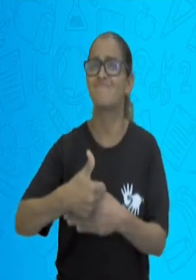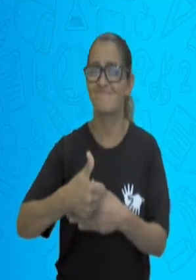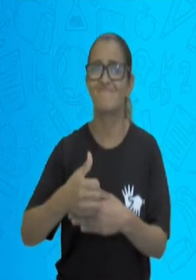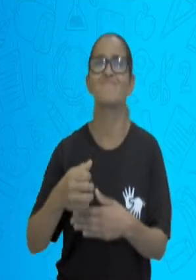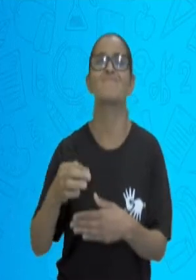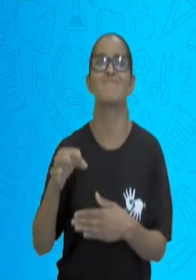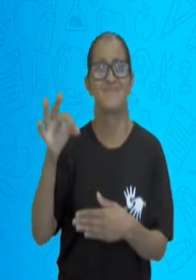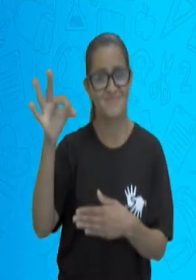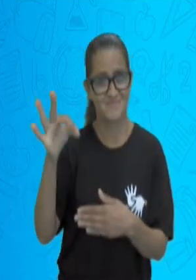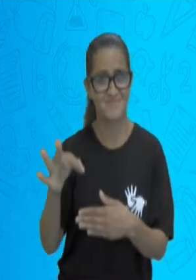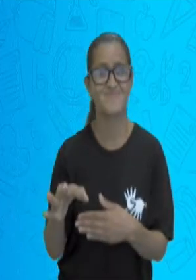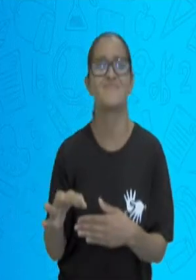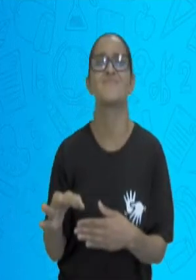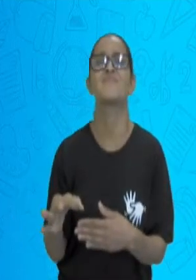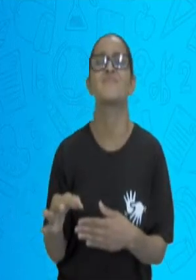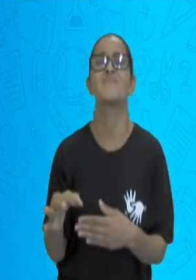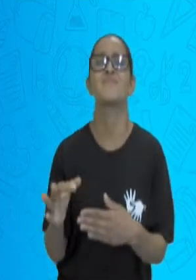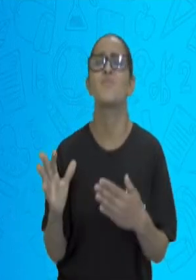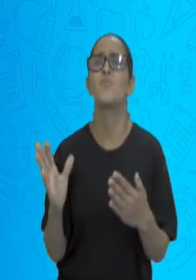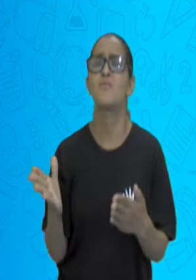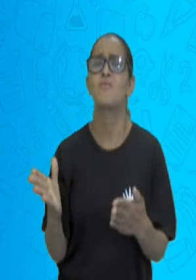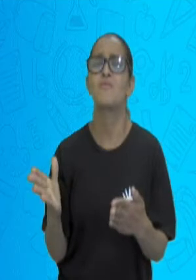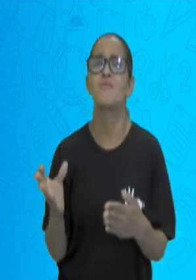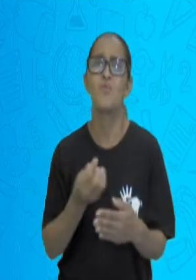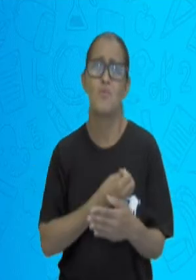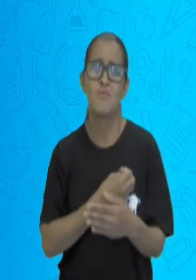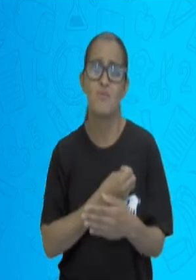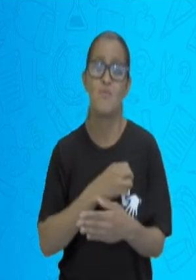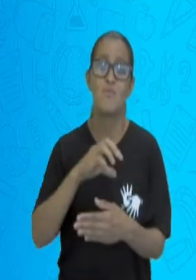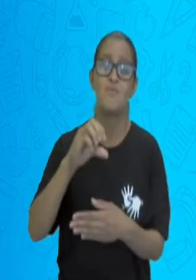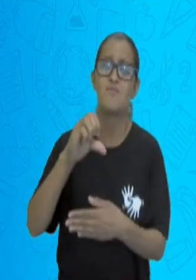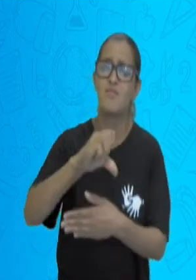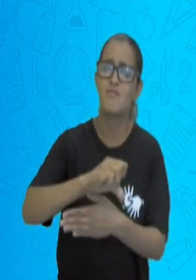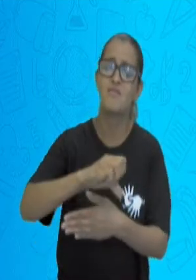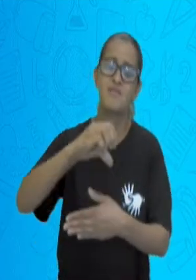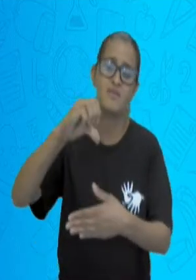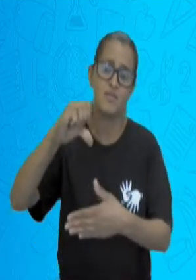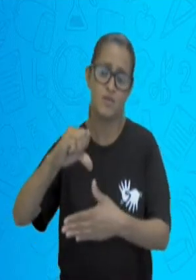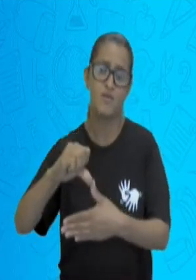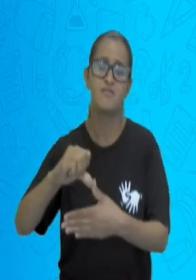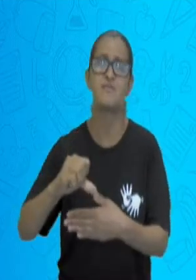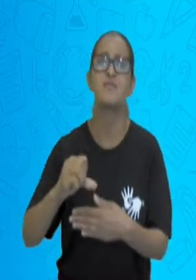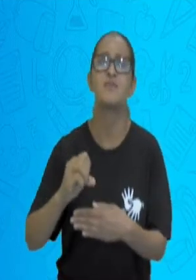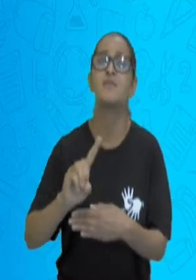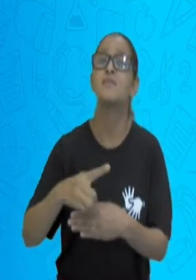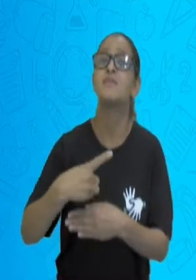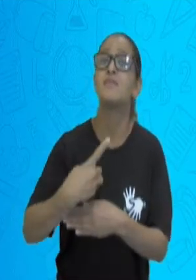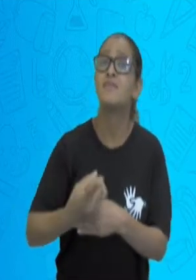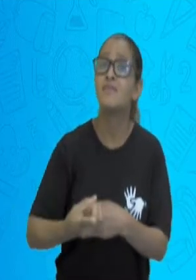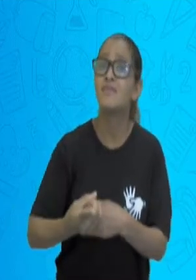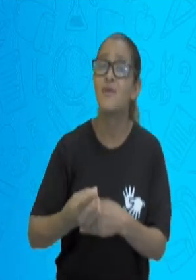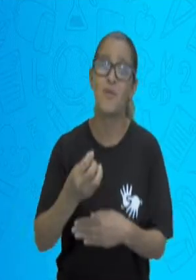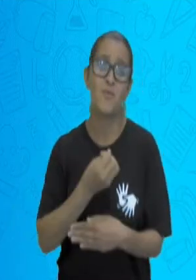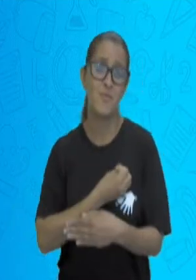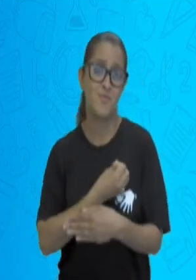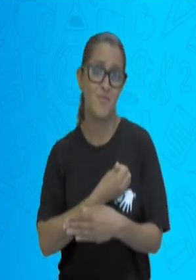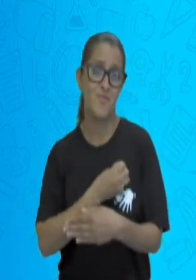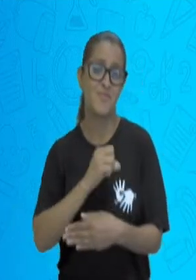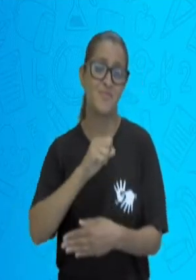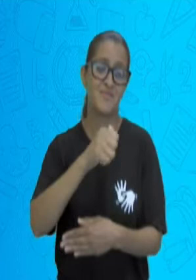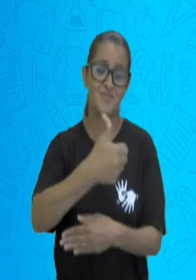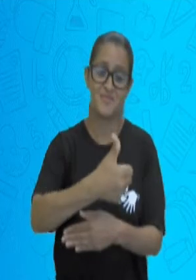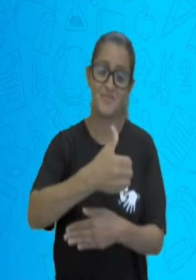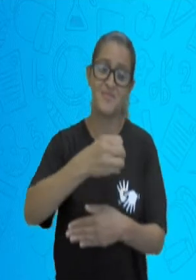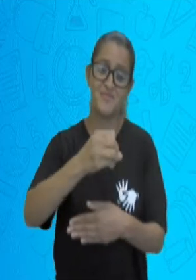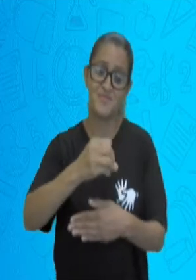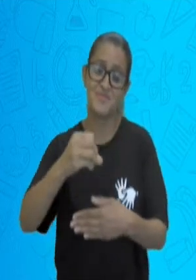Ótimo, é o número 11. E por fim, nós temos o número 99, que depois dele vem